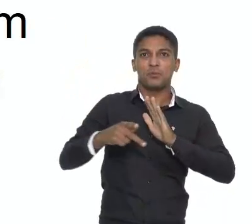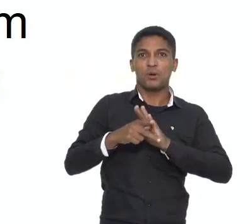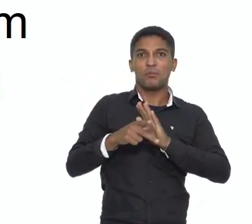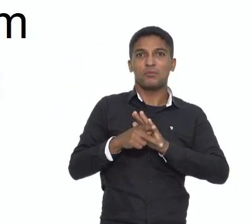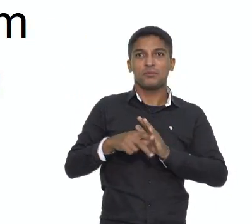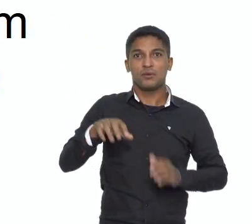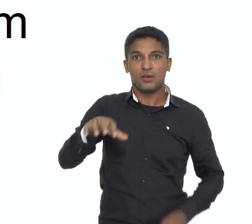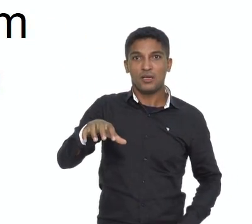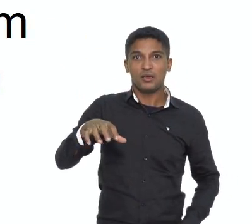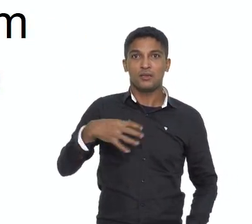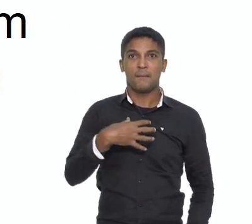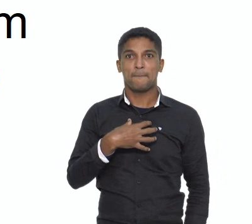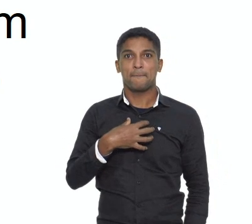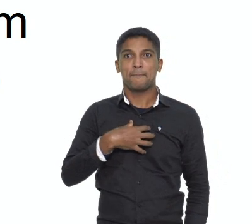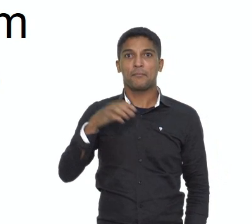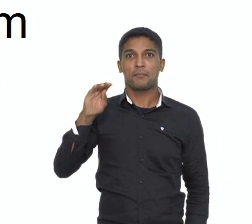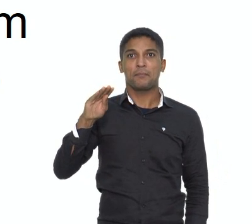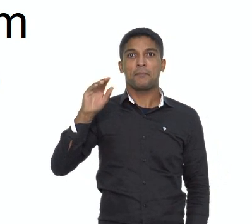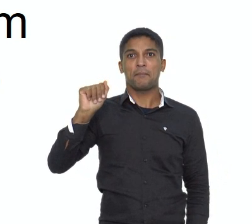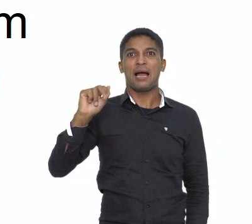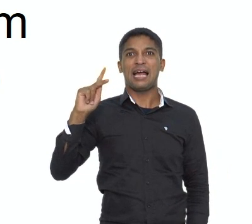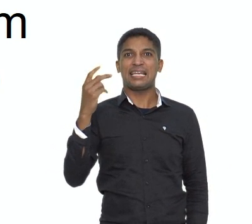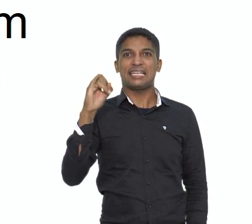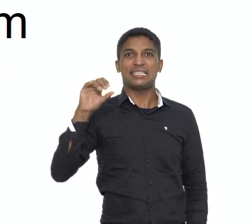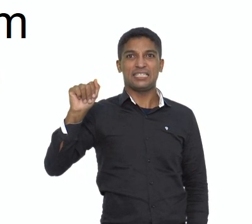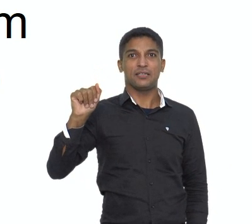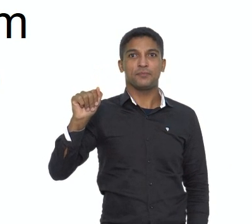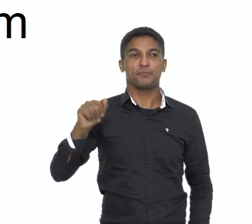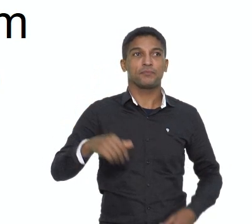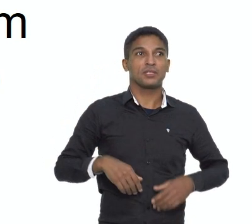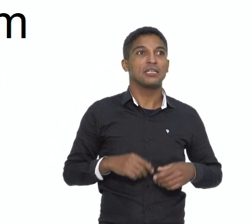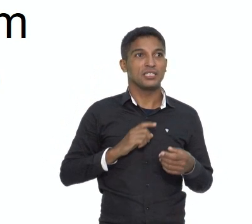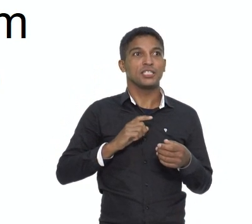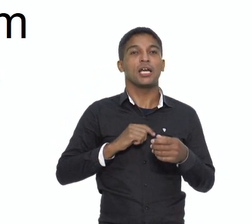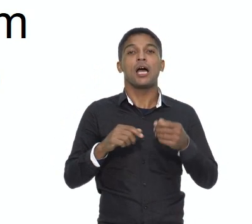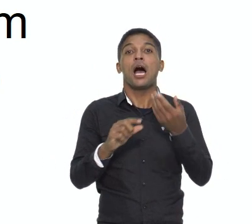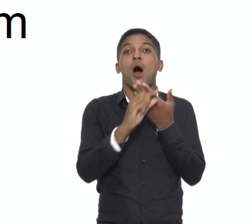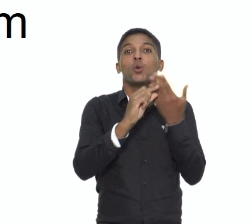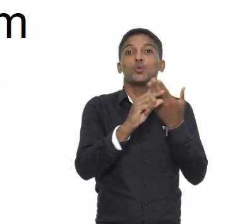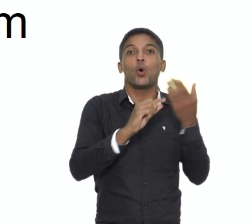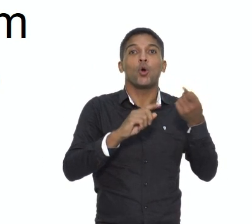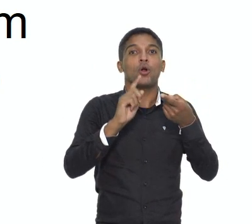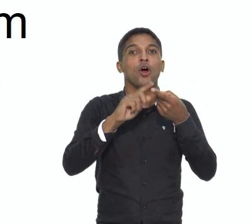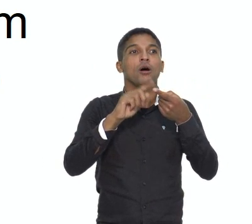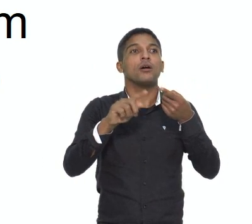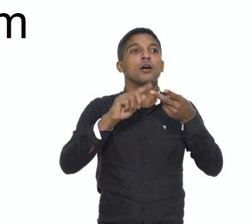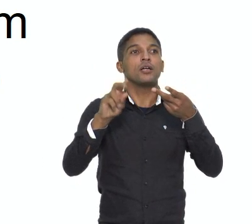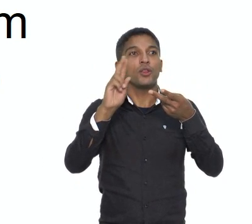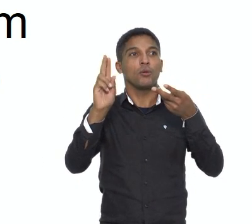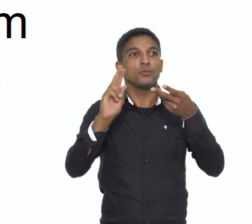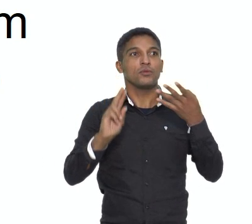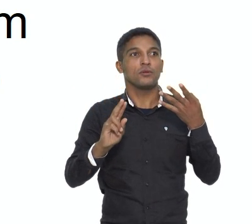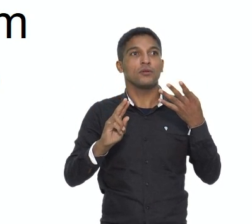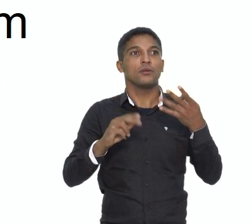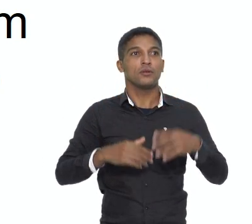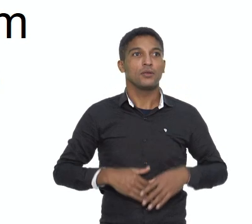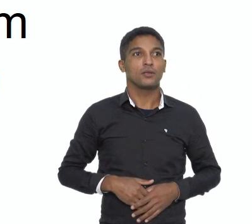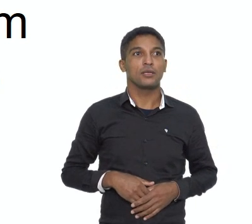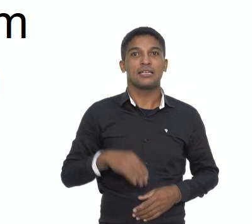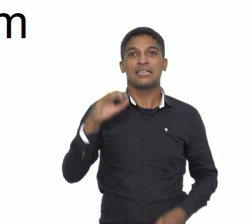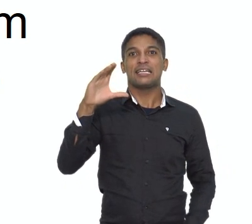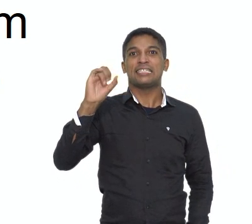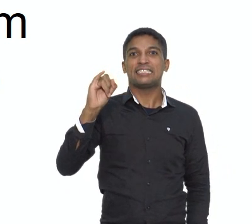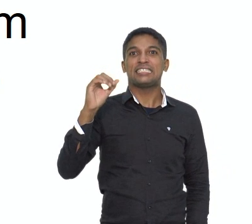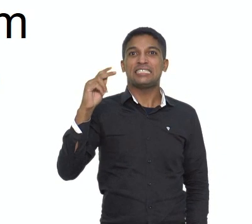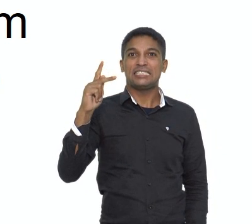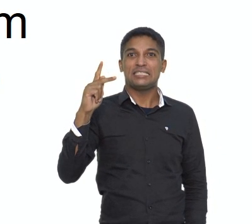uma insatisfação generalizada. Pensadores como Cipriano Barata, médico, e o padre Agostinho Gomes começaram a pregar